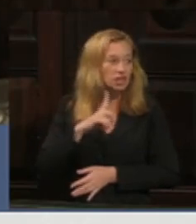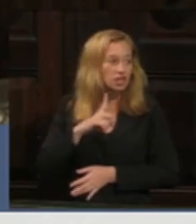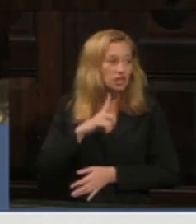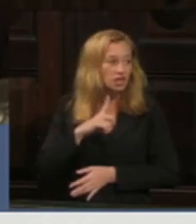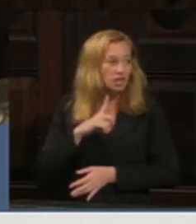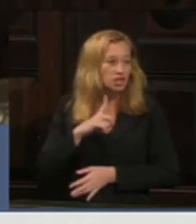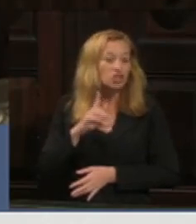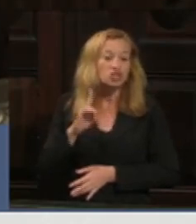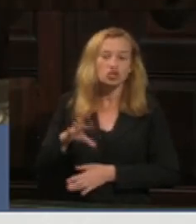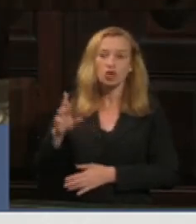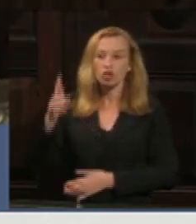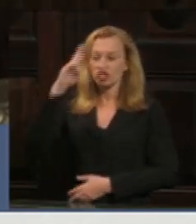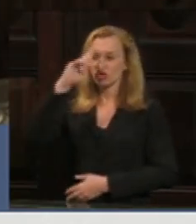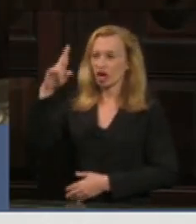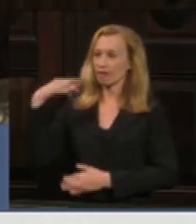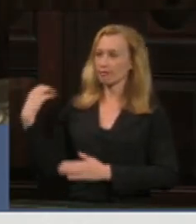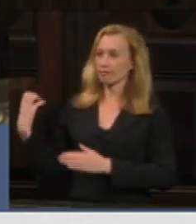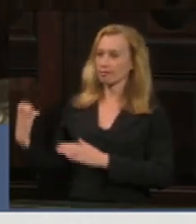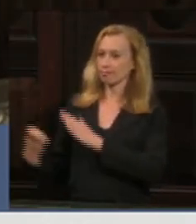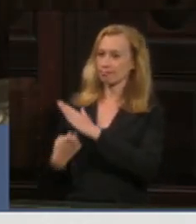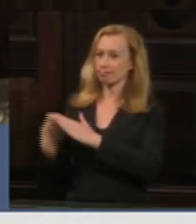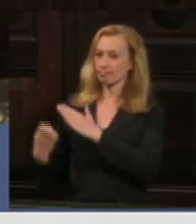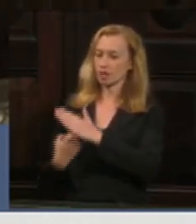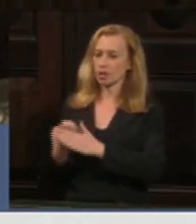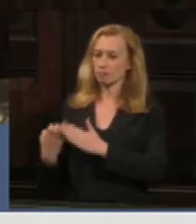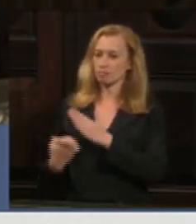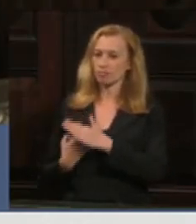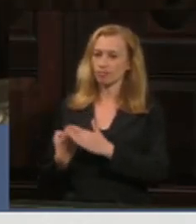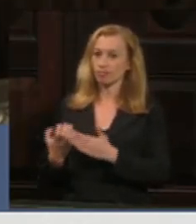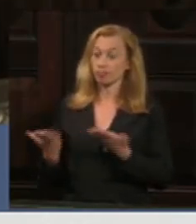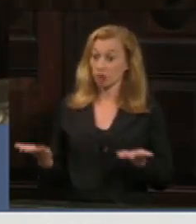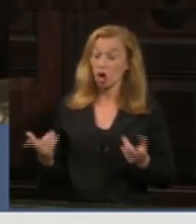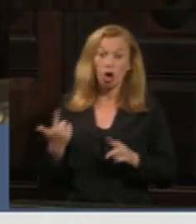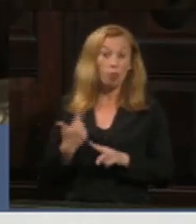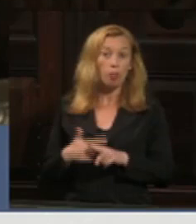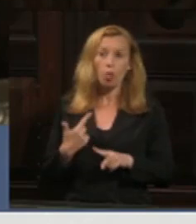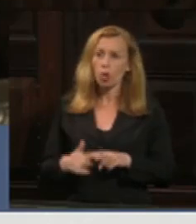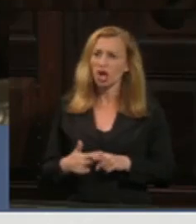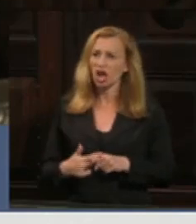grandes empresários do crime, porque ninguém compra